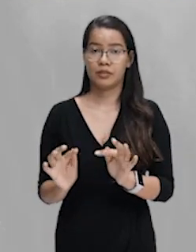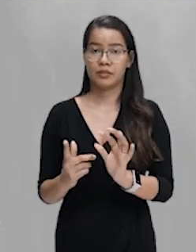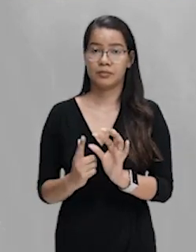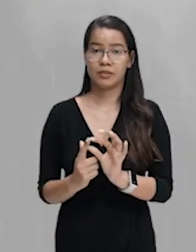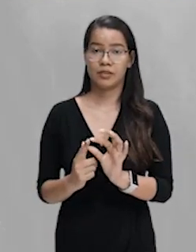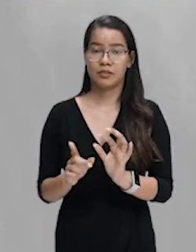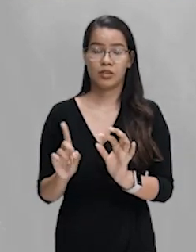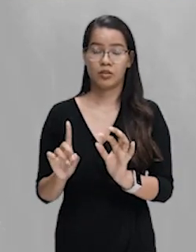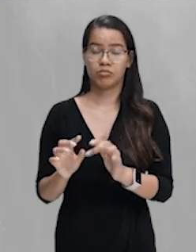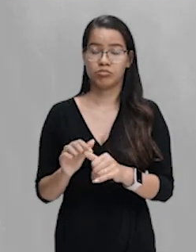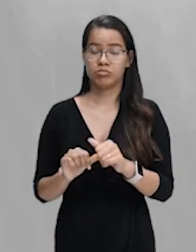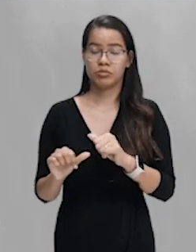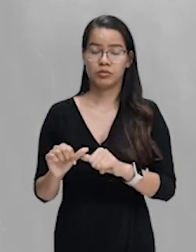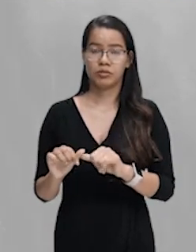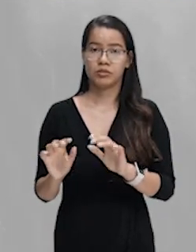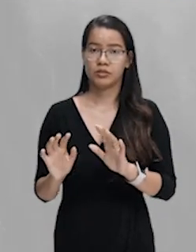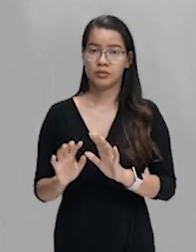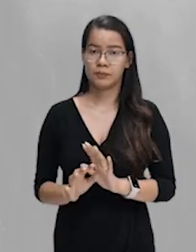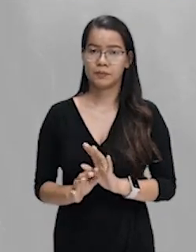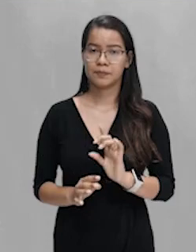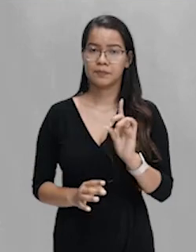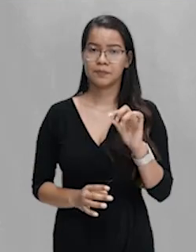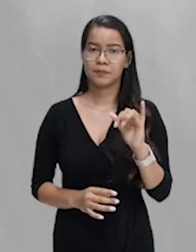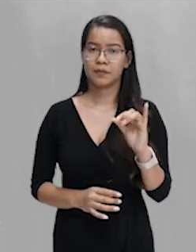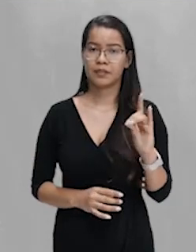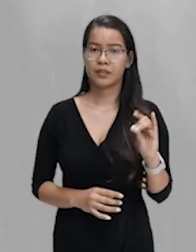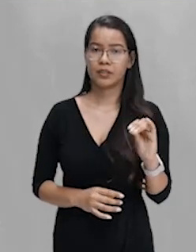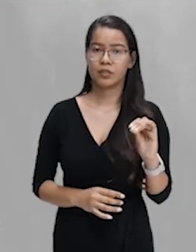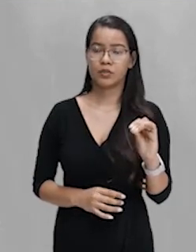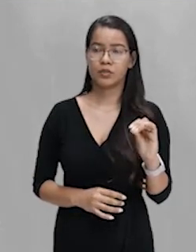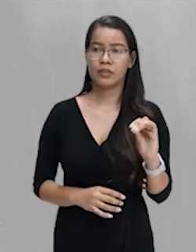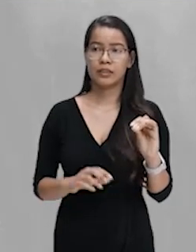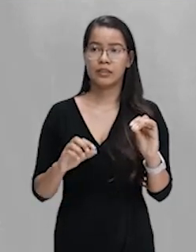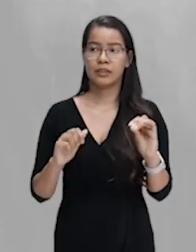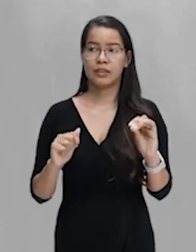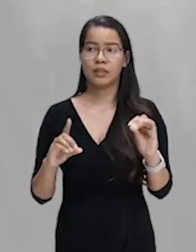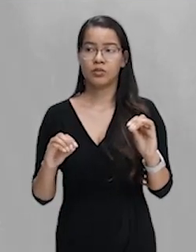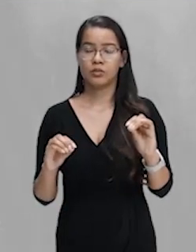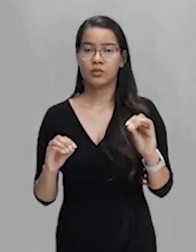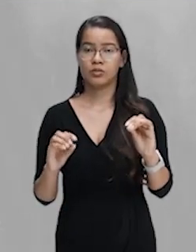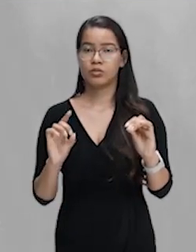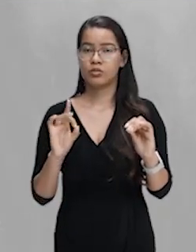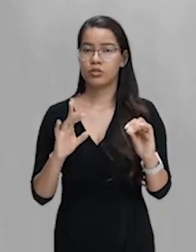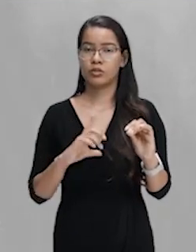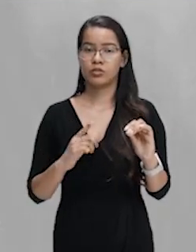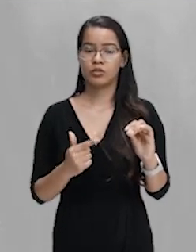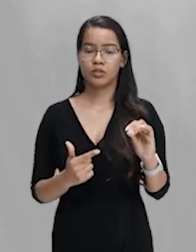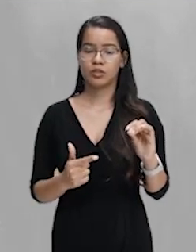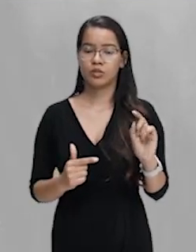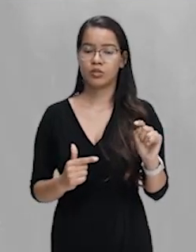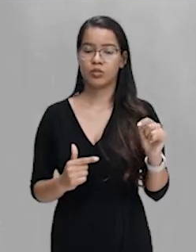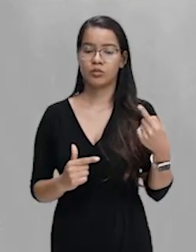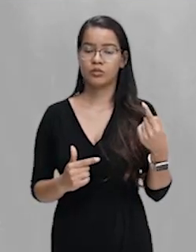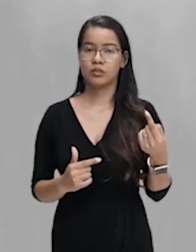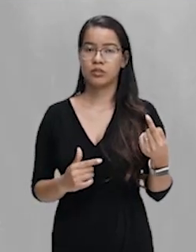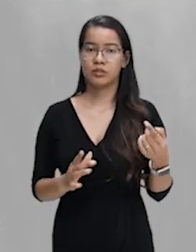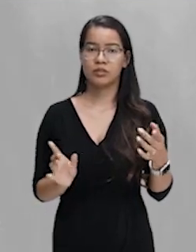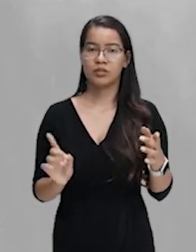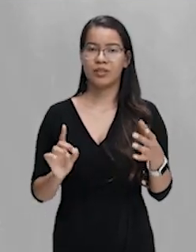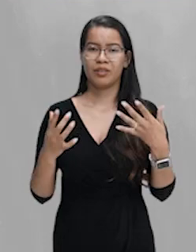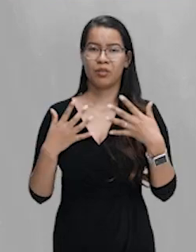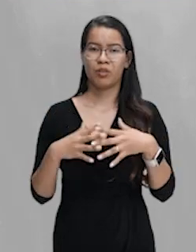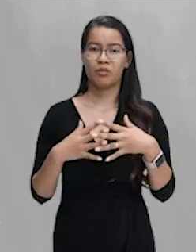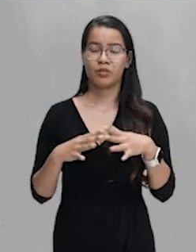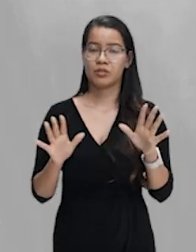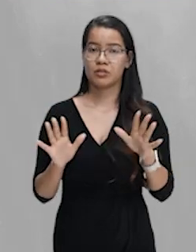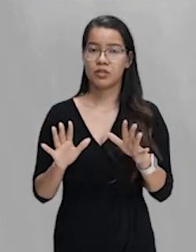minha terminação. Ela é ido e ado apenas. Eu não tenho outra. Então, não tem como complicar muito.